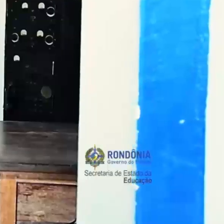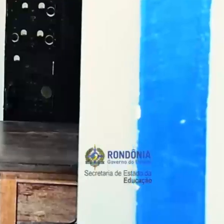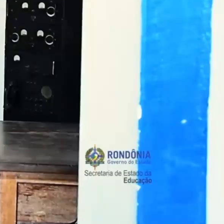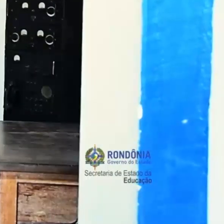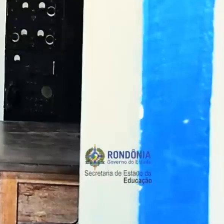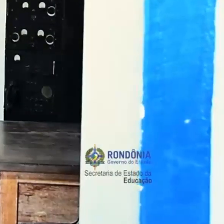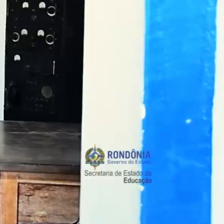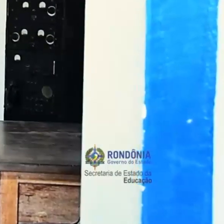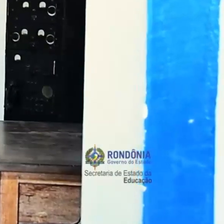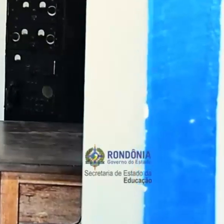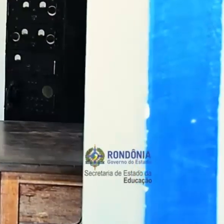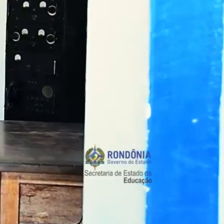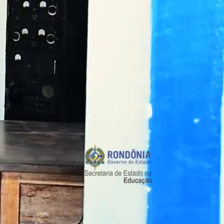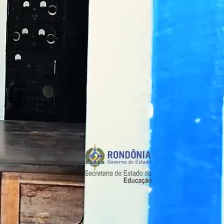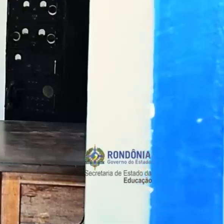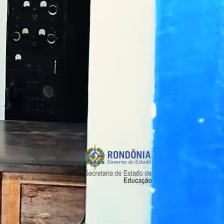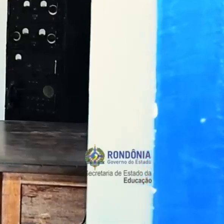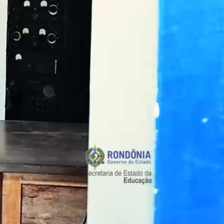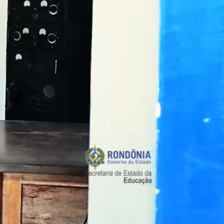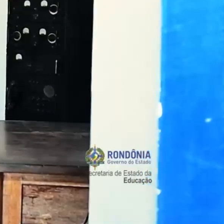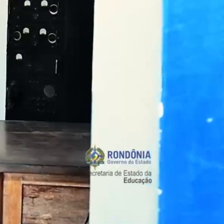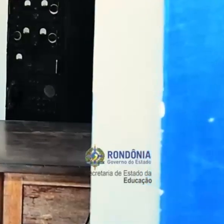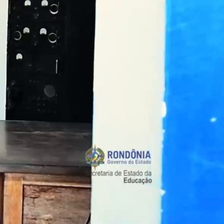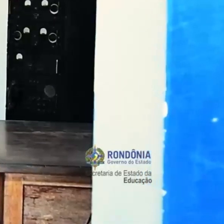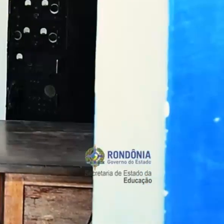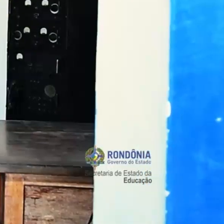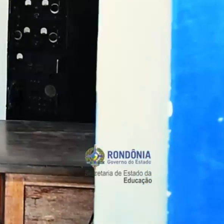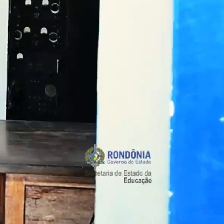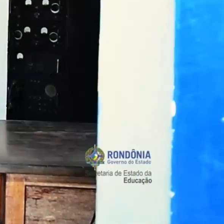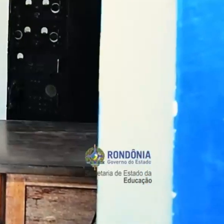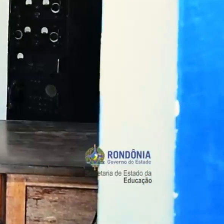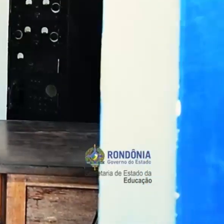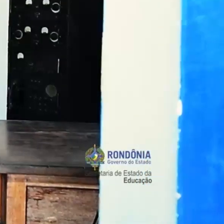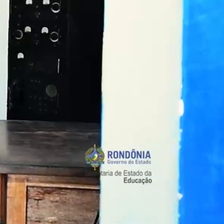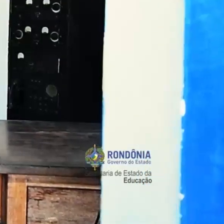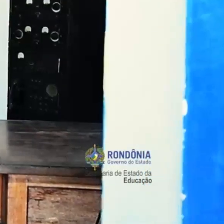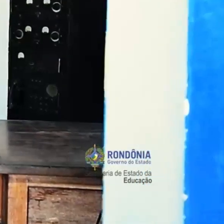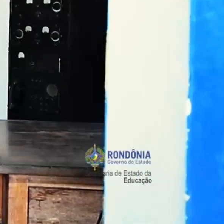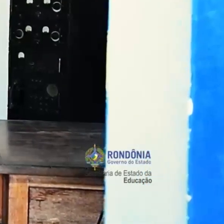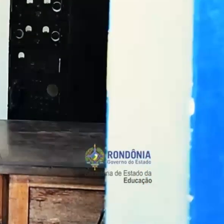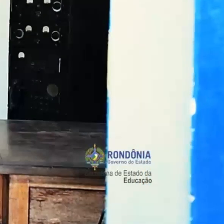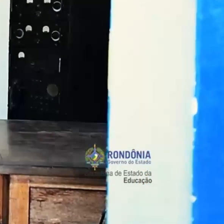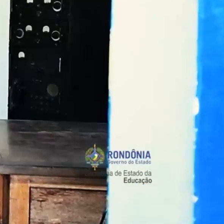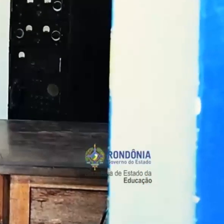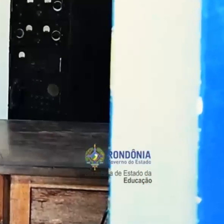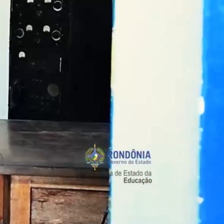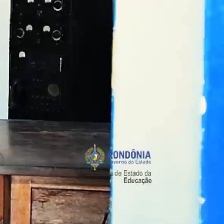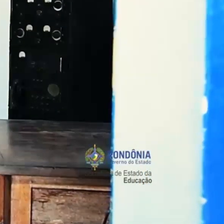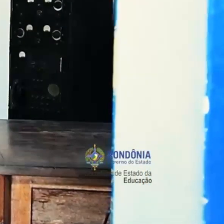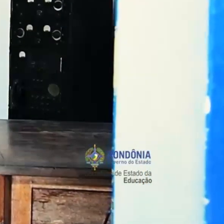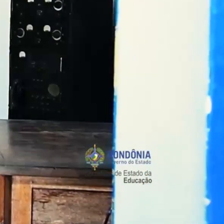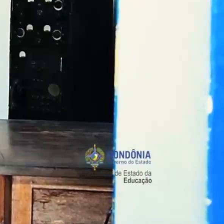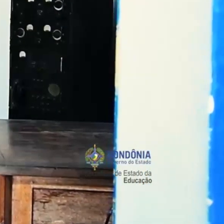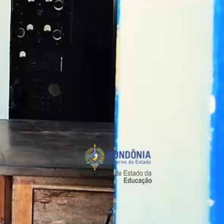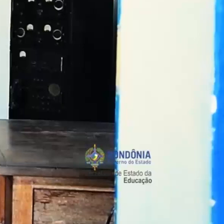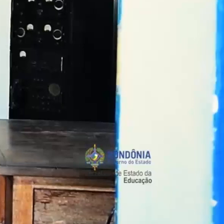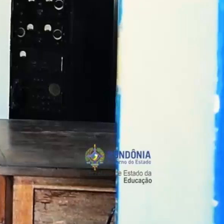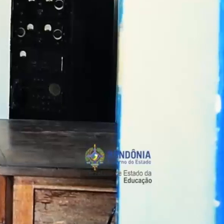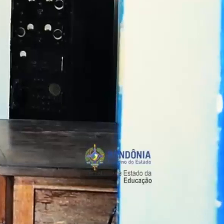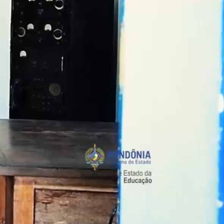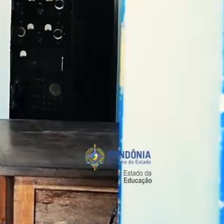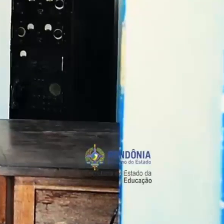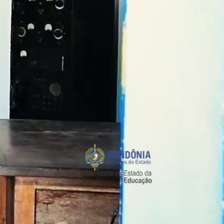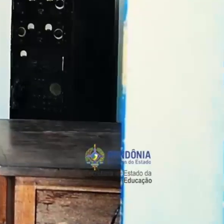Em 1915, Rondon chega a Santo Antônio do Rio Madeira. Ali nós temos a construção da